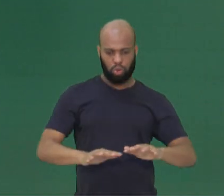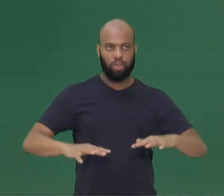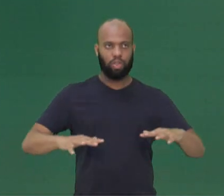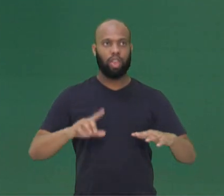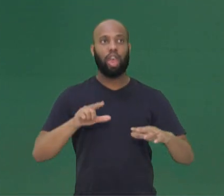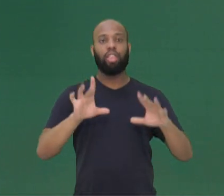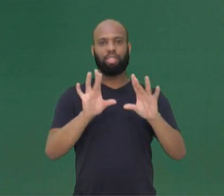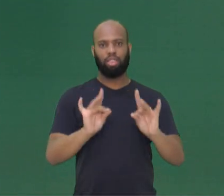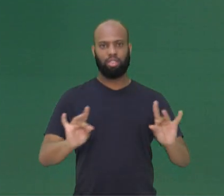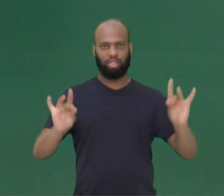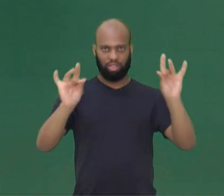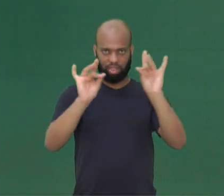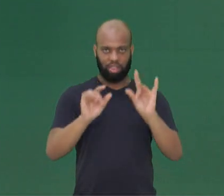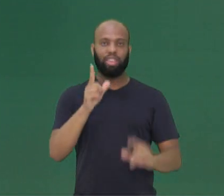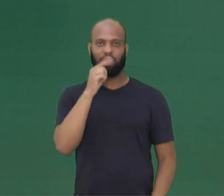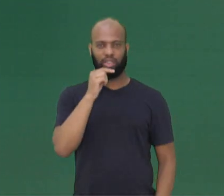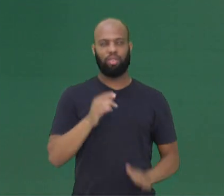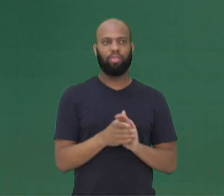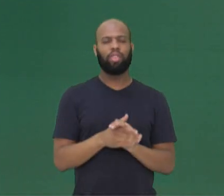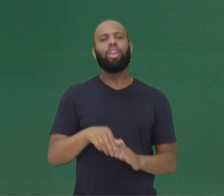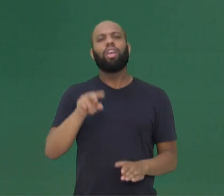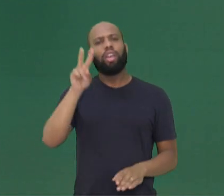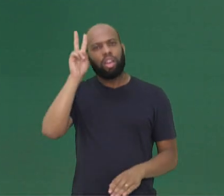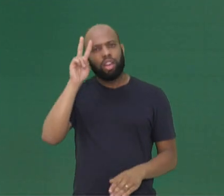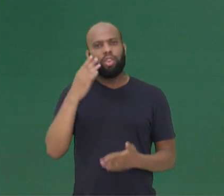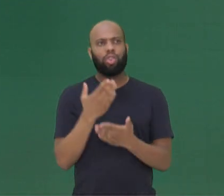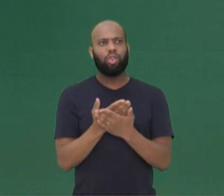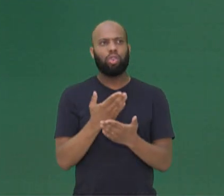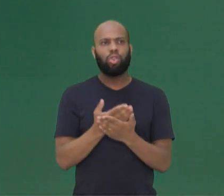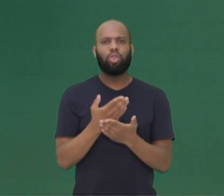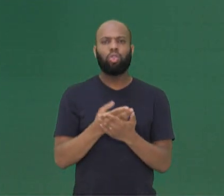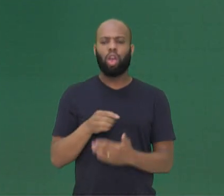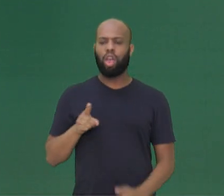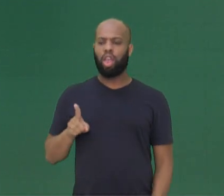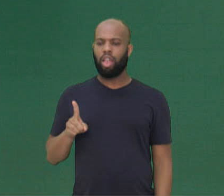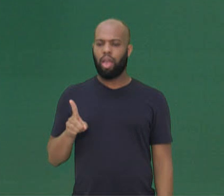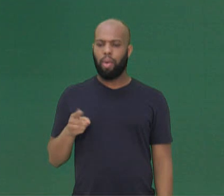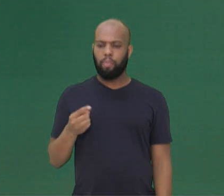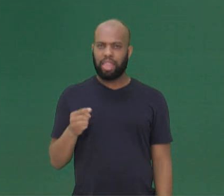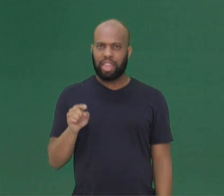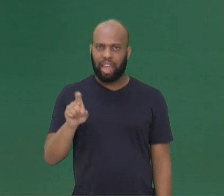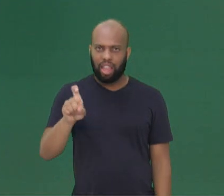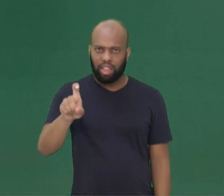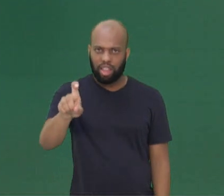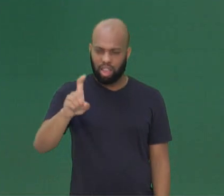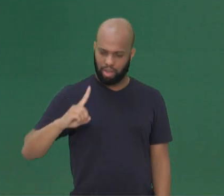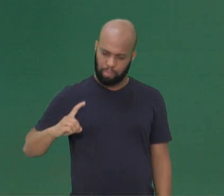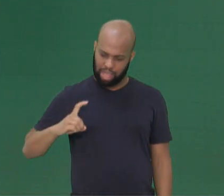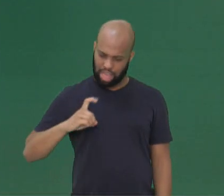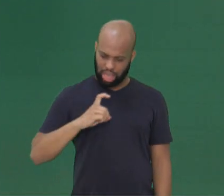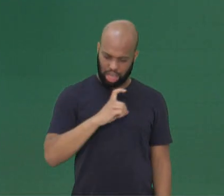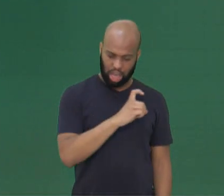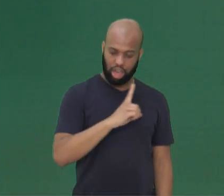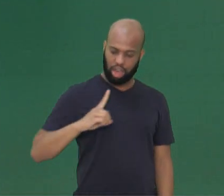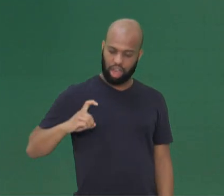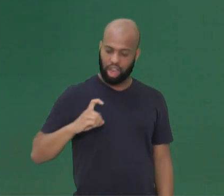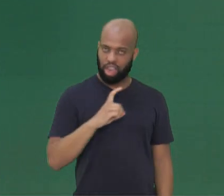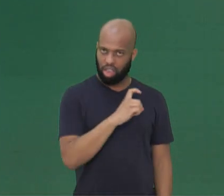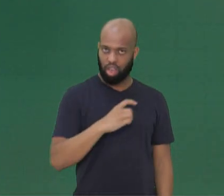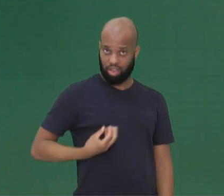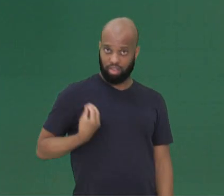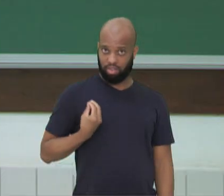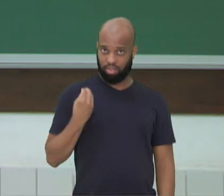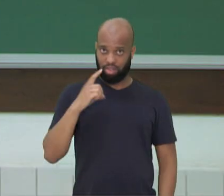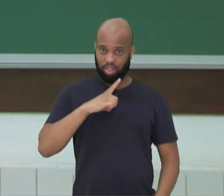líquida. Lembra das galerias dos seres da minhoca, por exemplo, que a gente conversou naquela aula que falava sobre isso? Quando